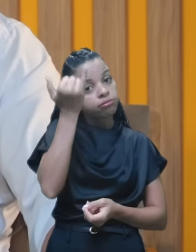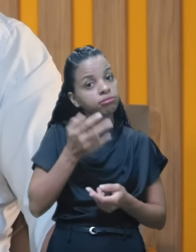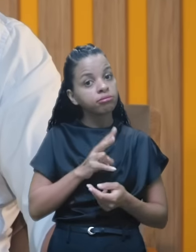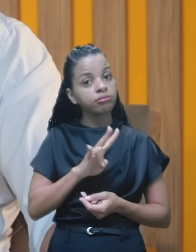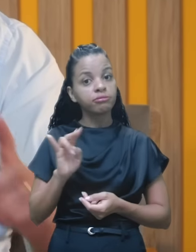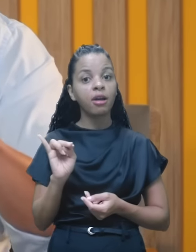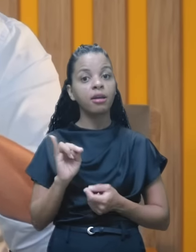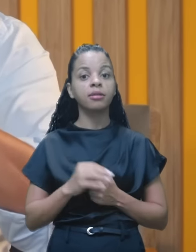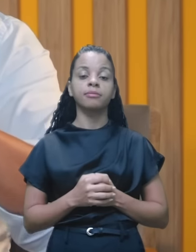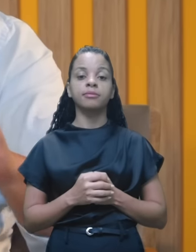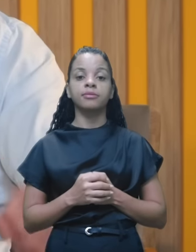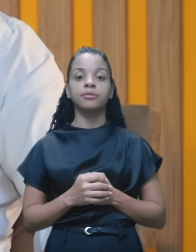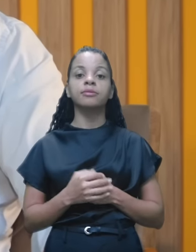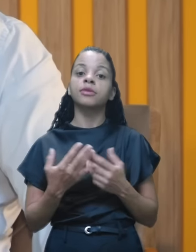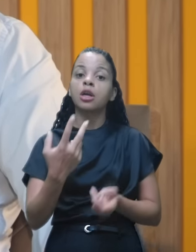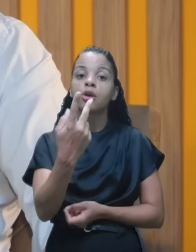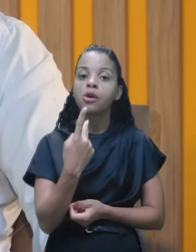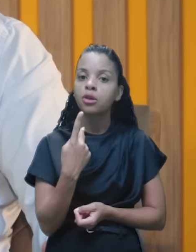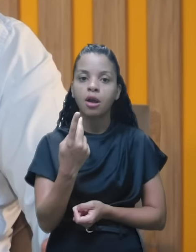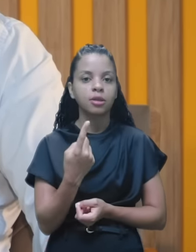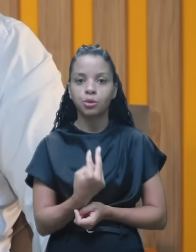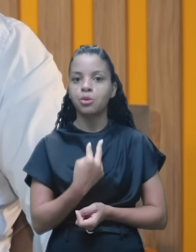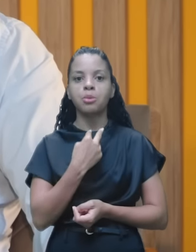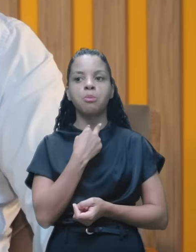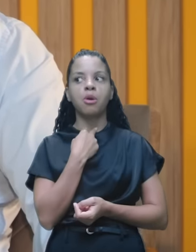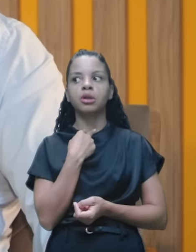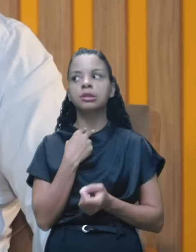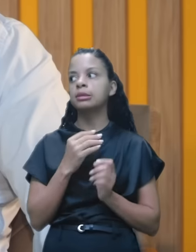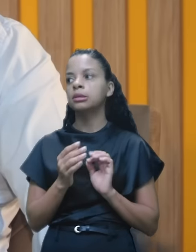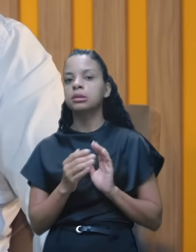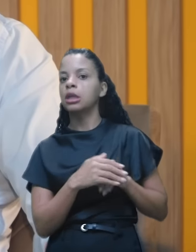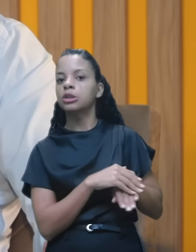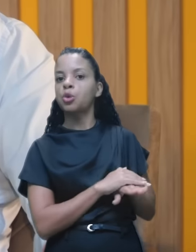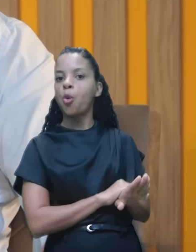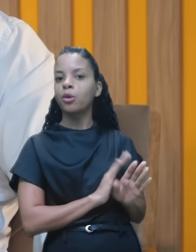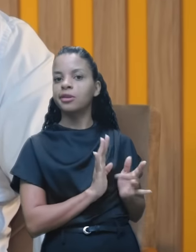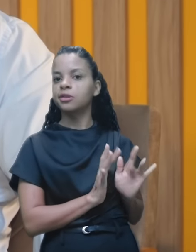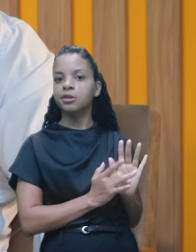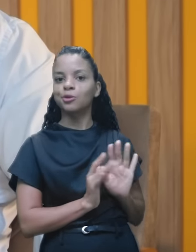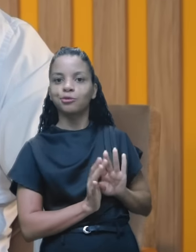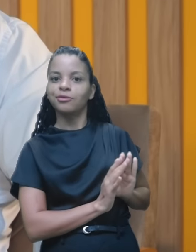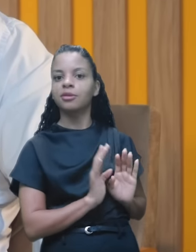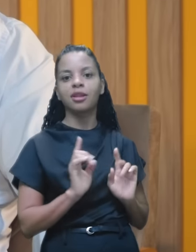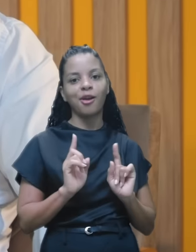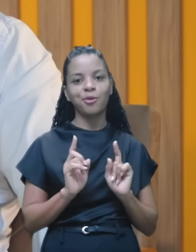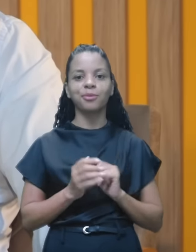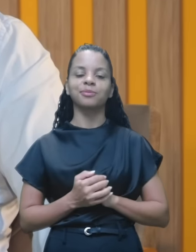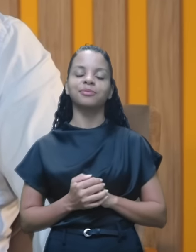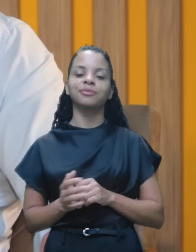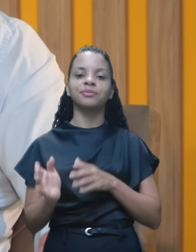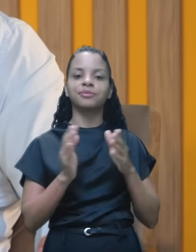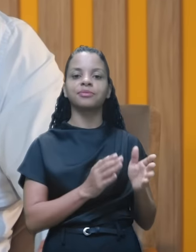nós rejeitemos a Cristo por conveniência humana. E chegamos na terça-feira,